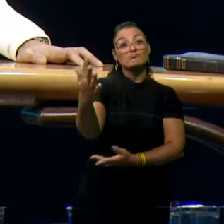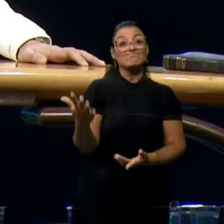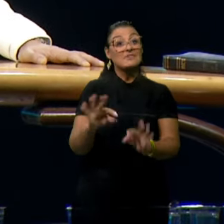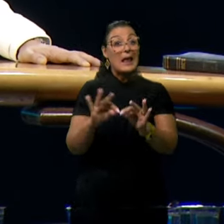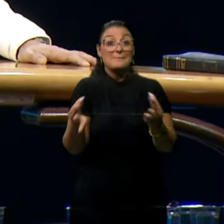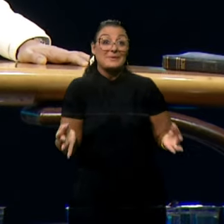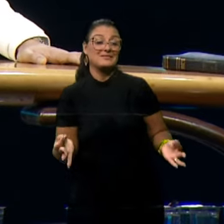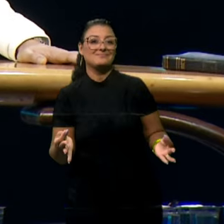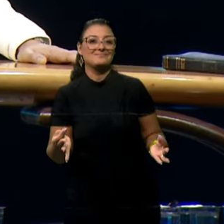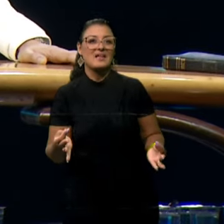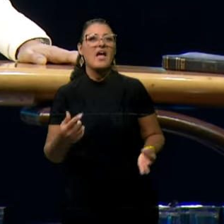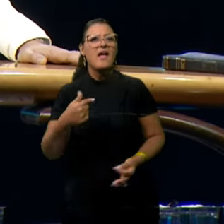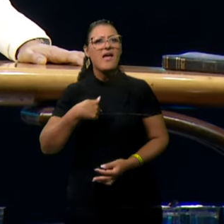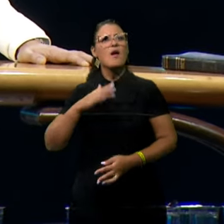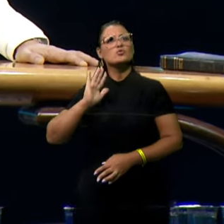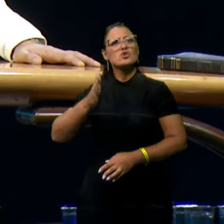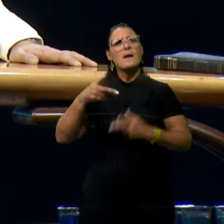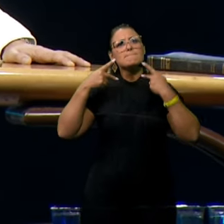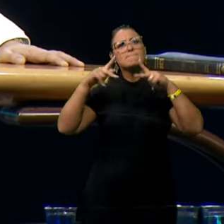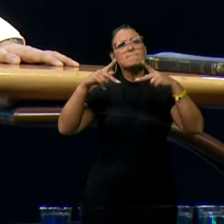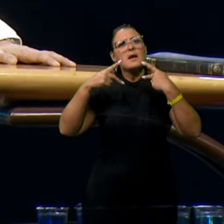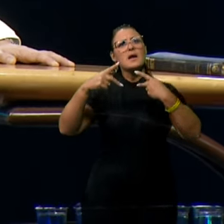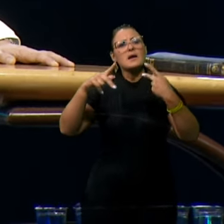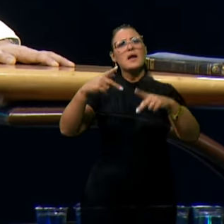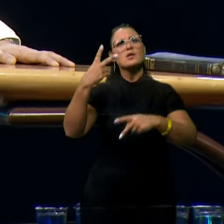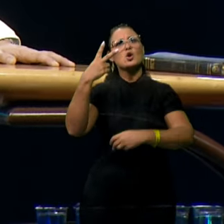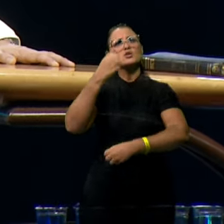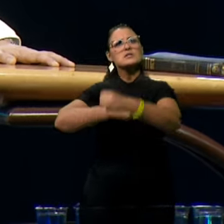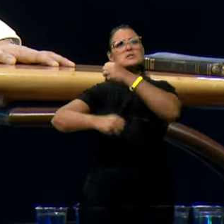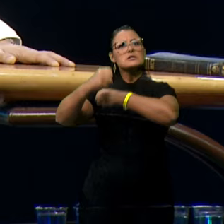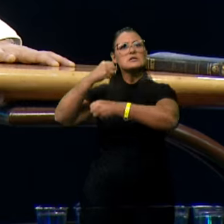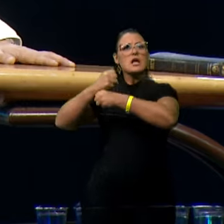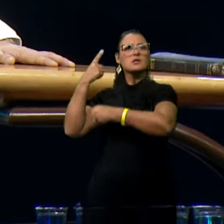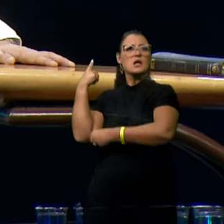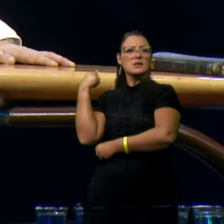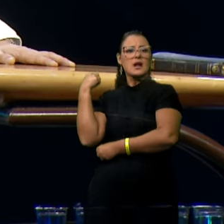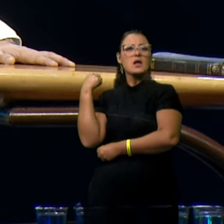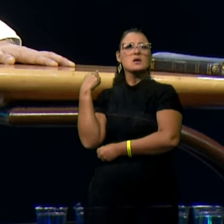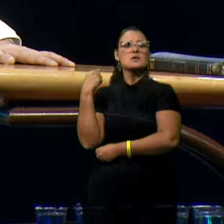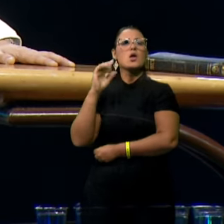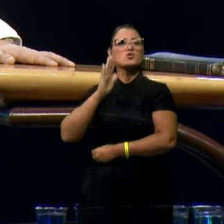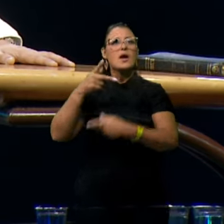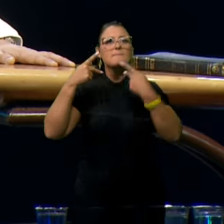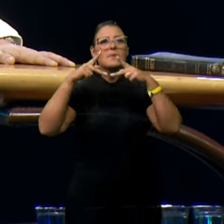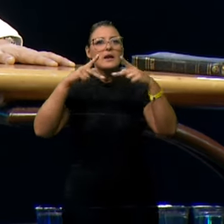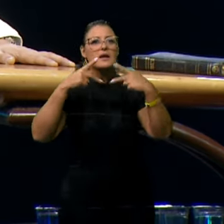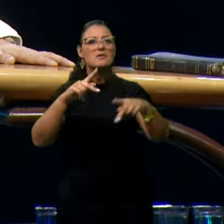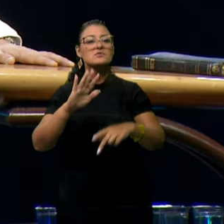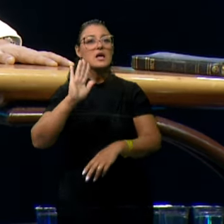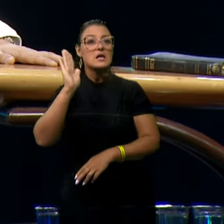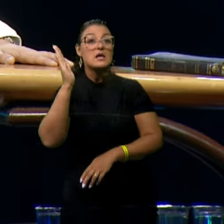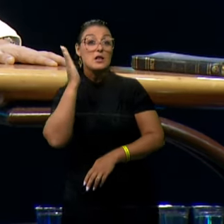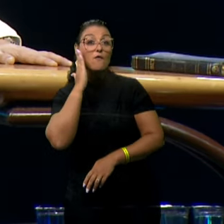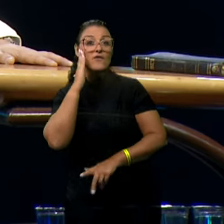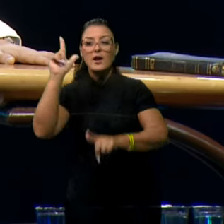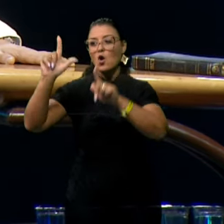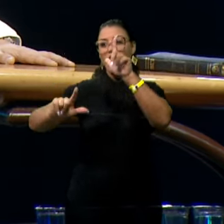eu falei isso dois anos atrás aqui e veja a mídia porque você não são cegos Eu sei que vocês conhecem